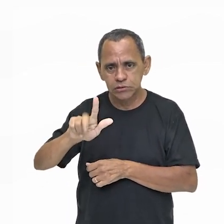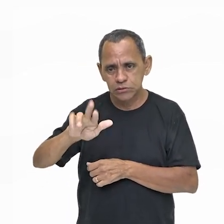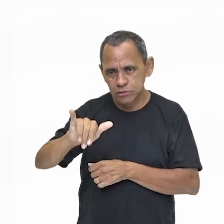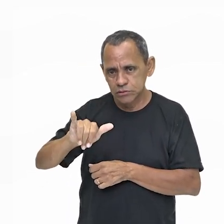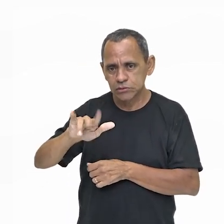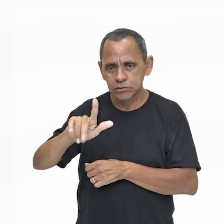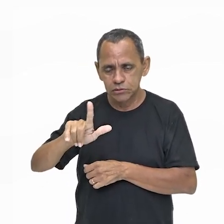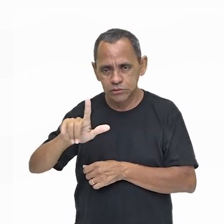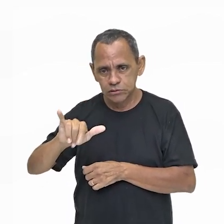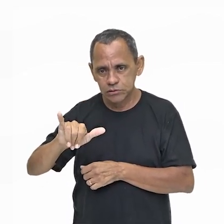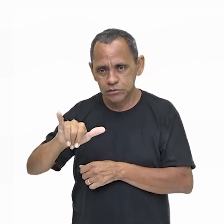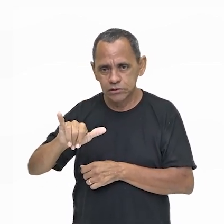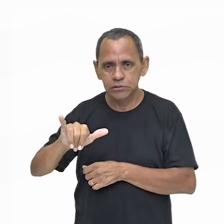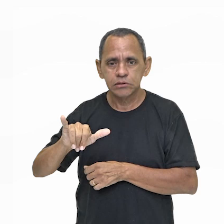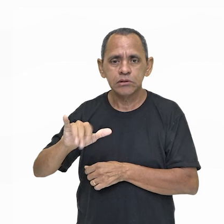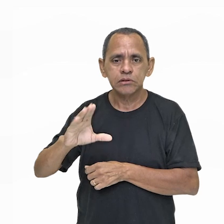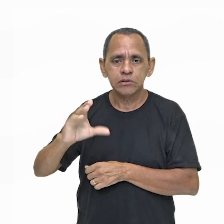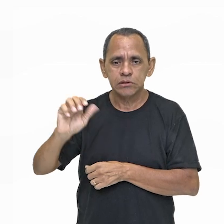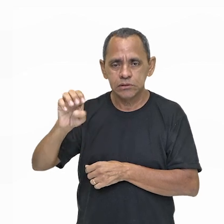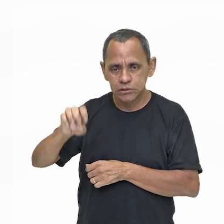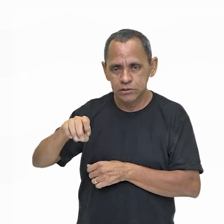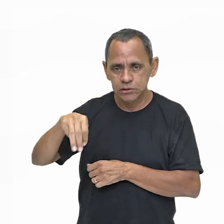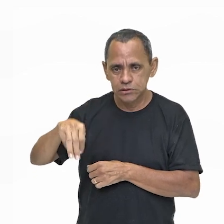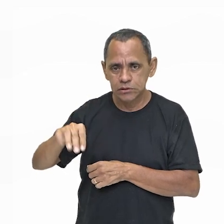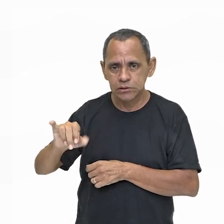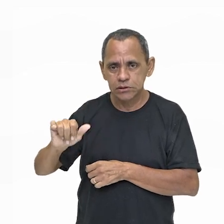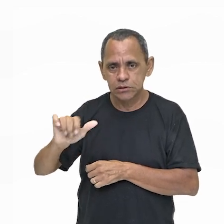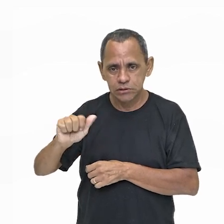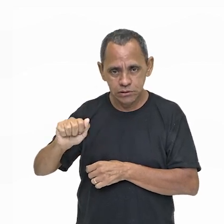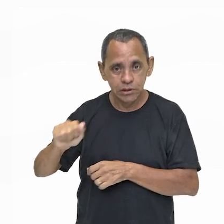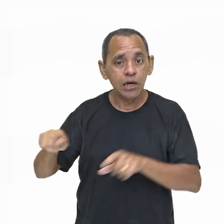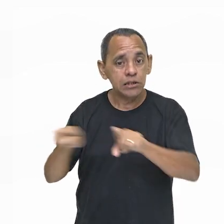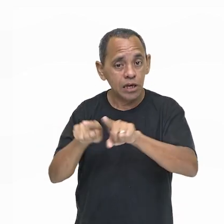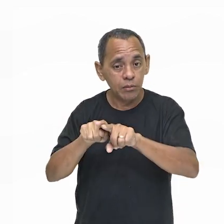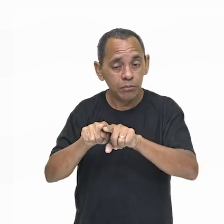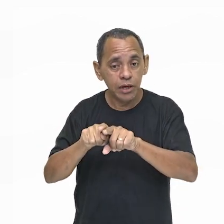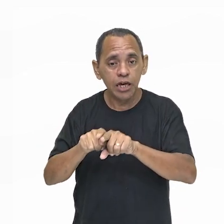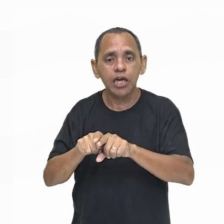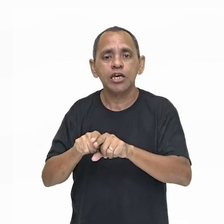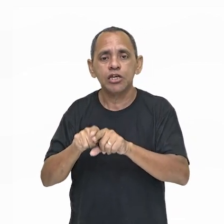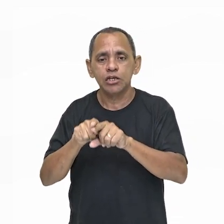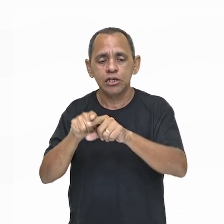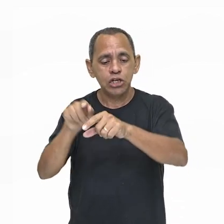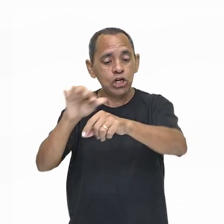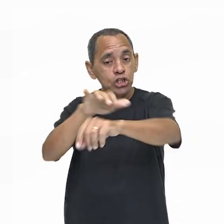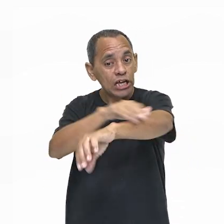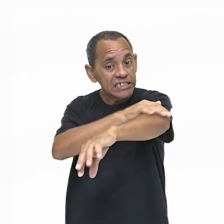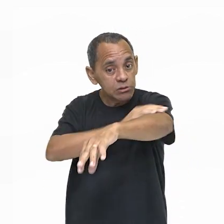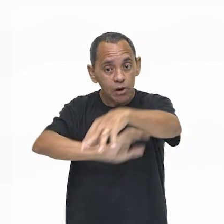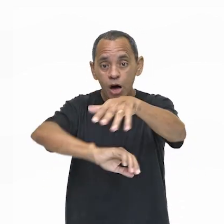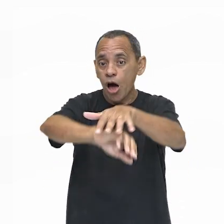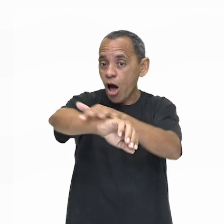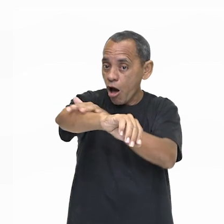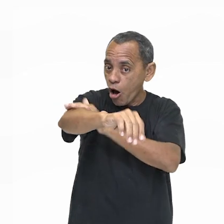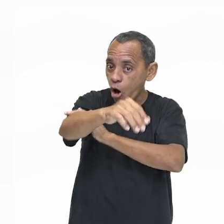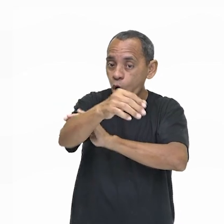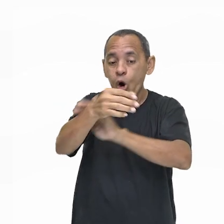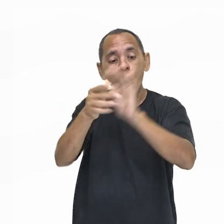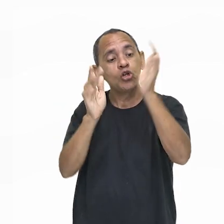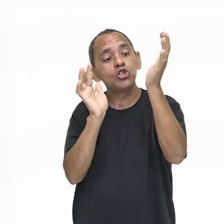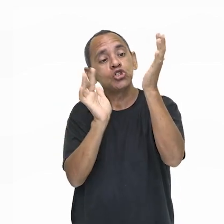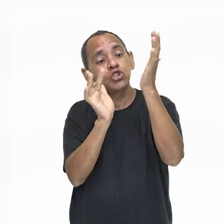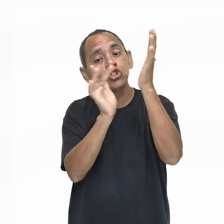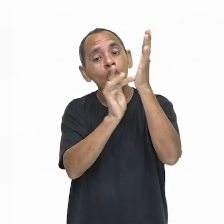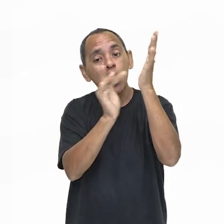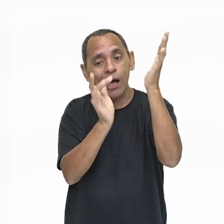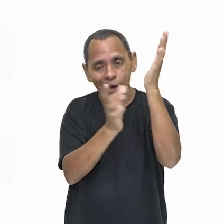Formigamento nos pés e nas mãos, porque a pessoa vai tendo problema de sensibilidade nas extremidades